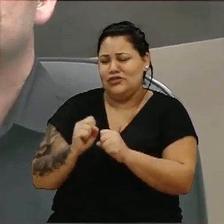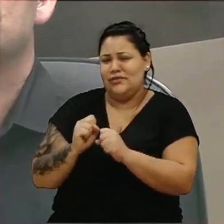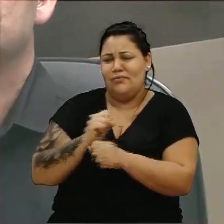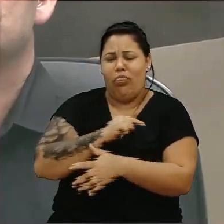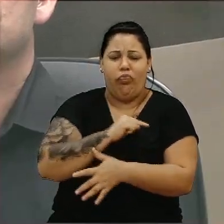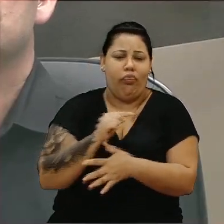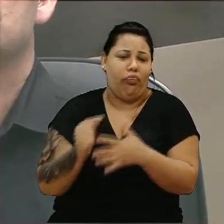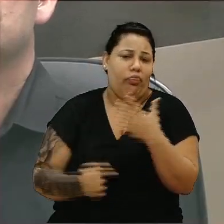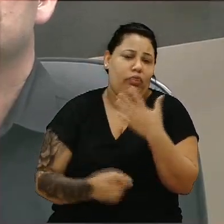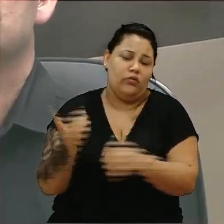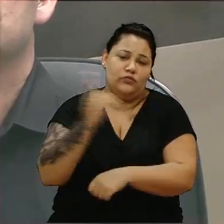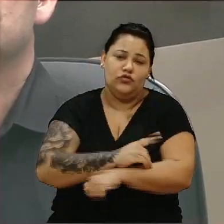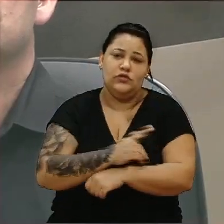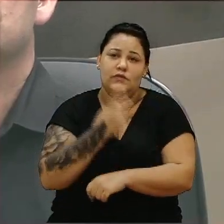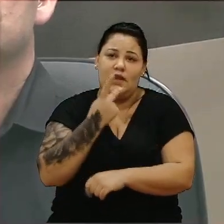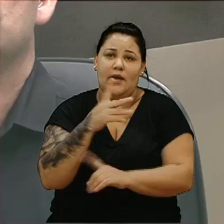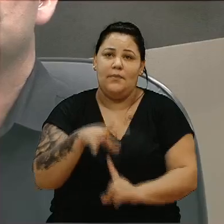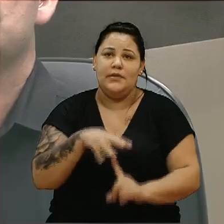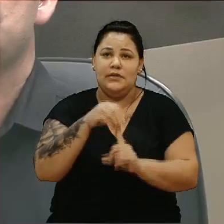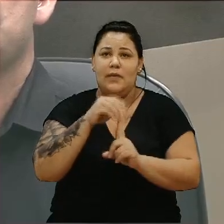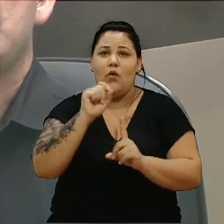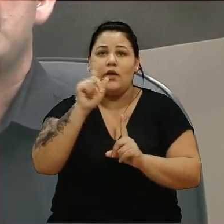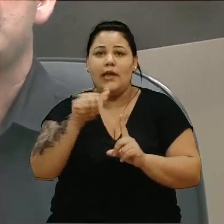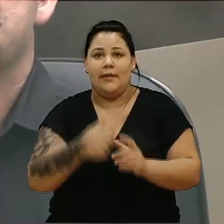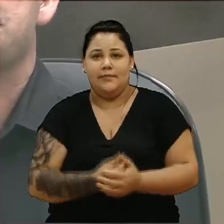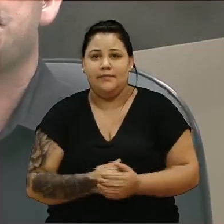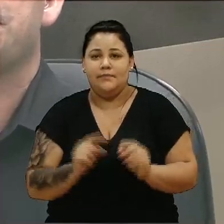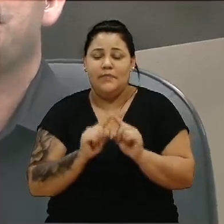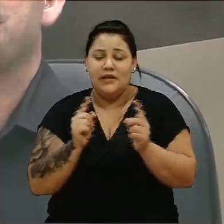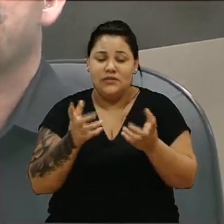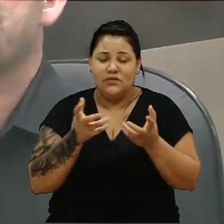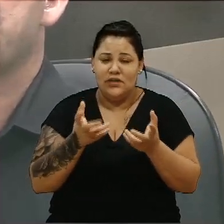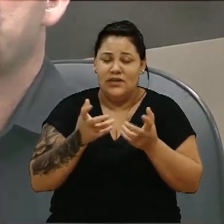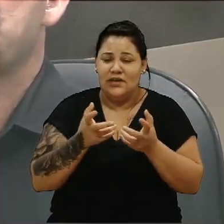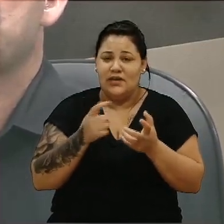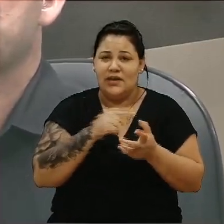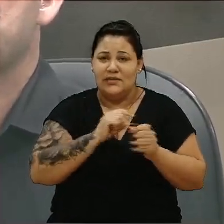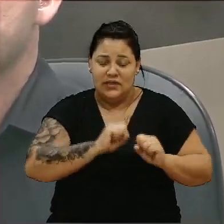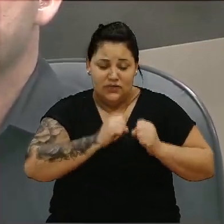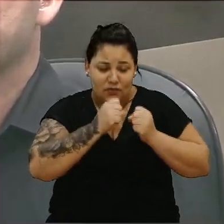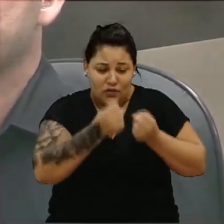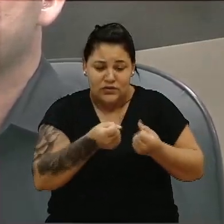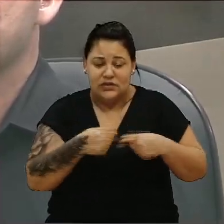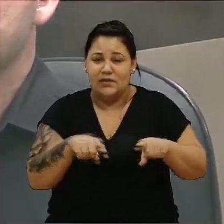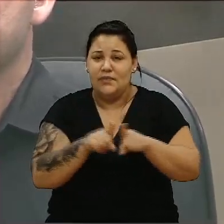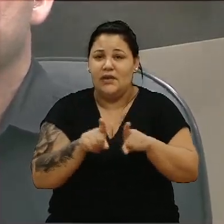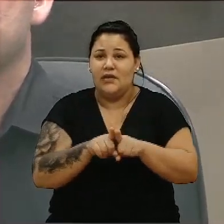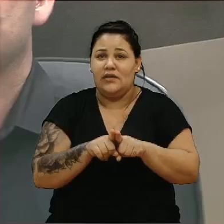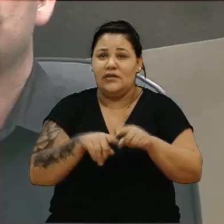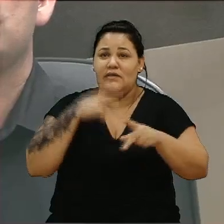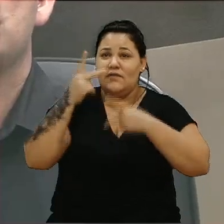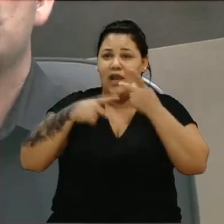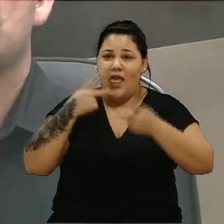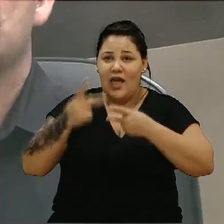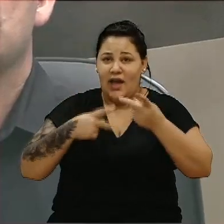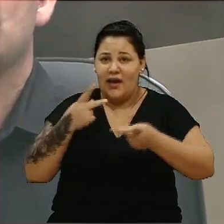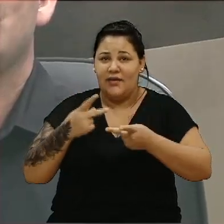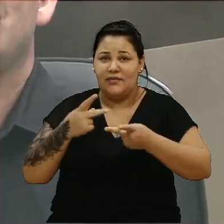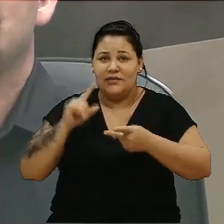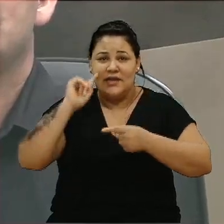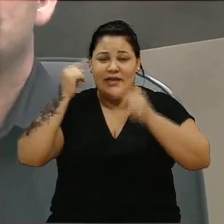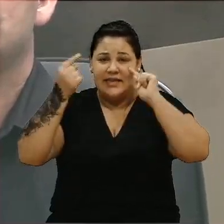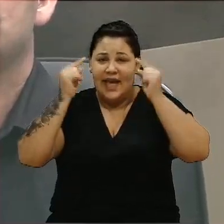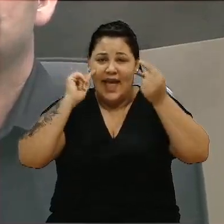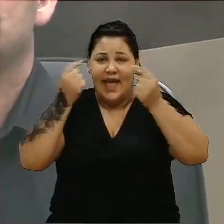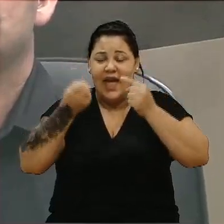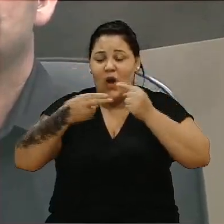citando exemplos de prioridade, né? Mas eu queria esse mesmo empenho, novamente falando, quando o pessoal vai buscar essas ideias ou